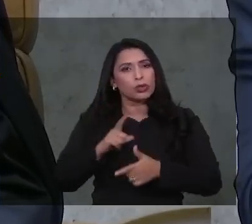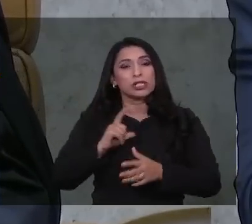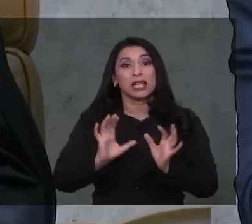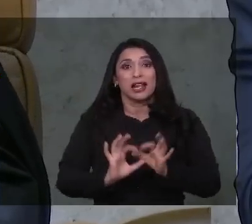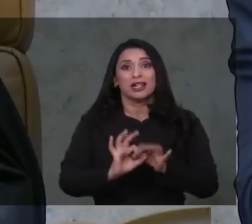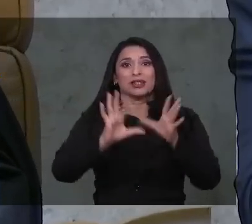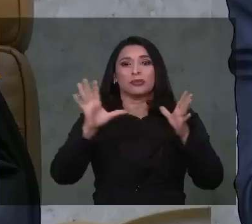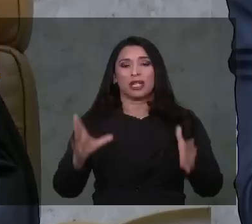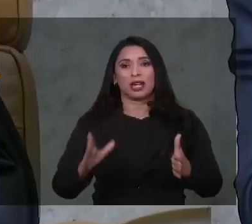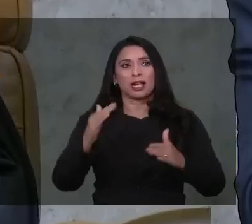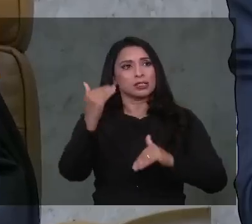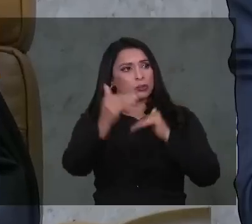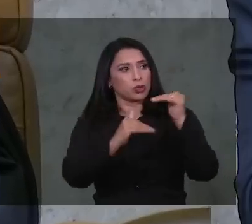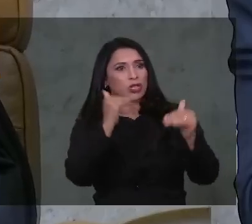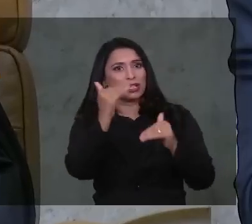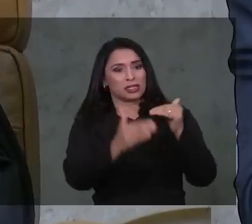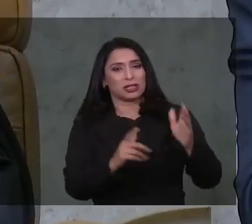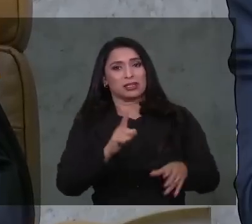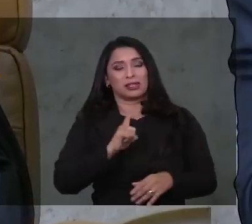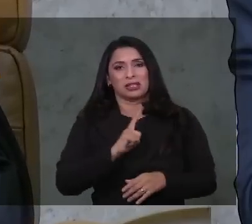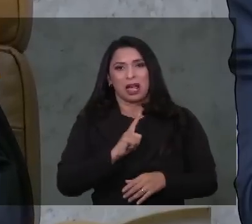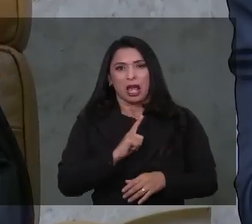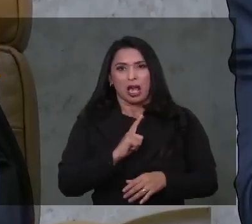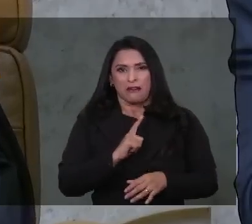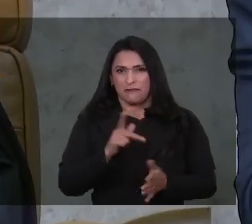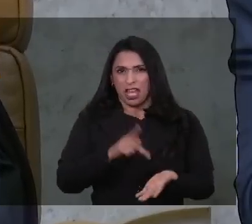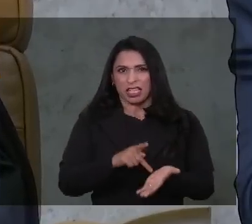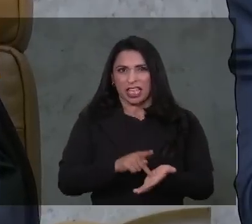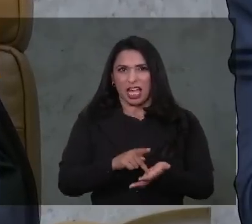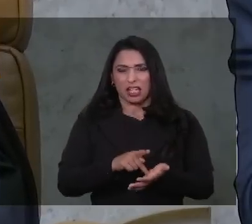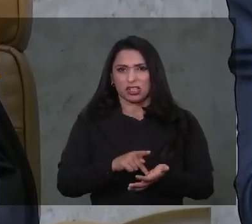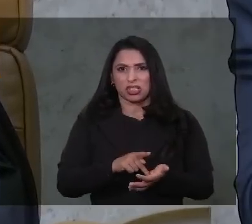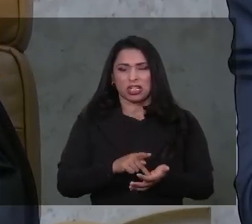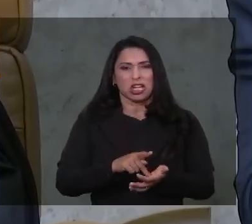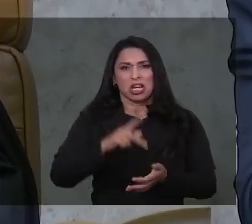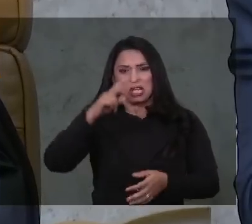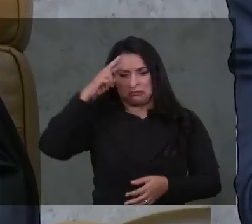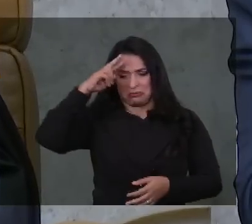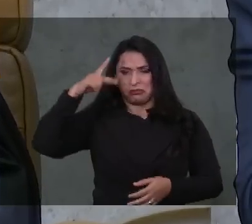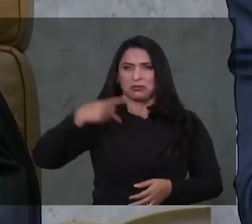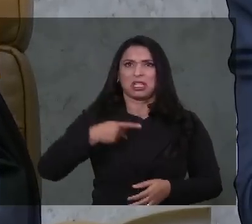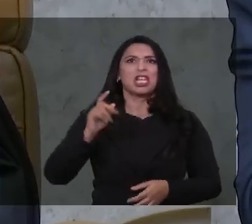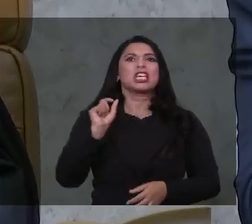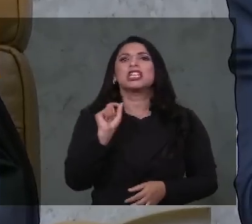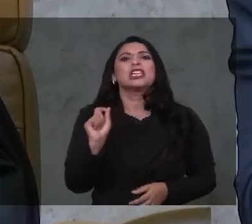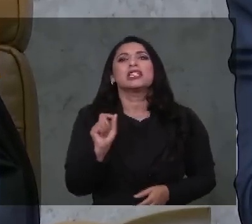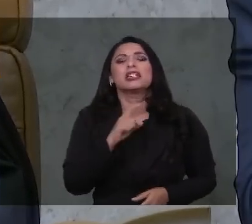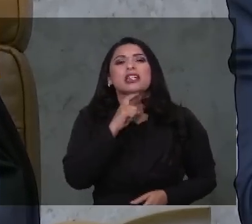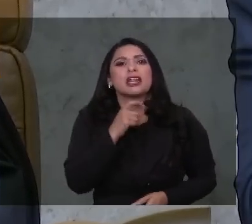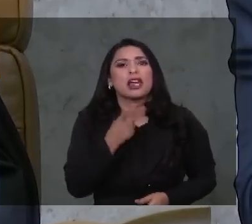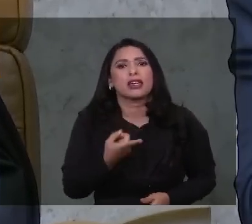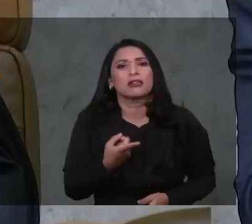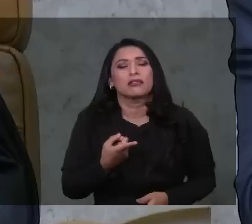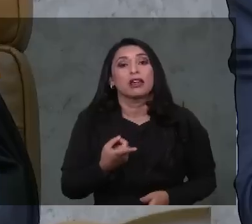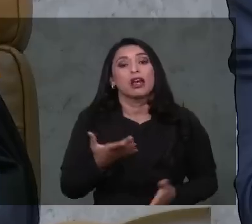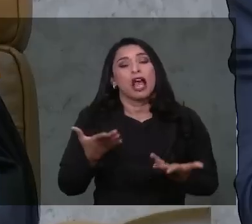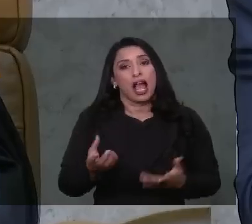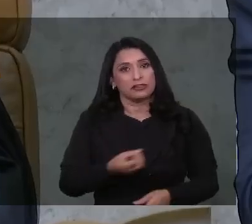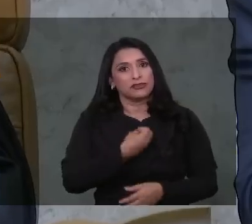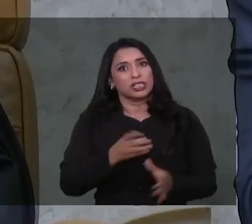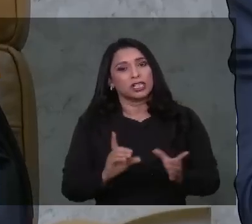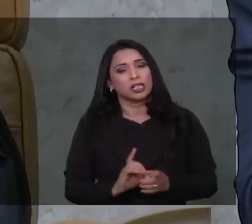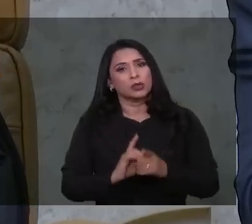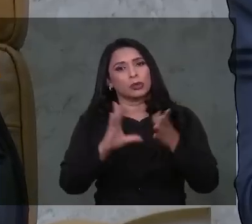é dono da verdade. Ninguém tem o monopólio do bem e da virtude. A vida na democracia é